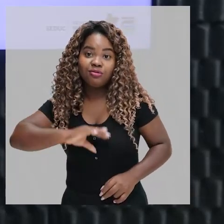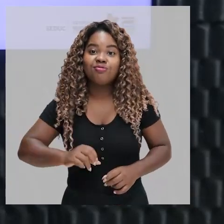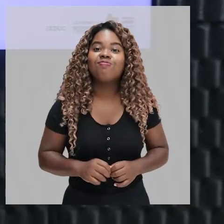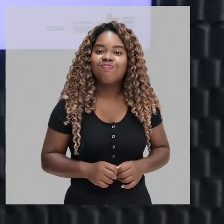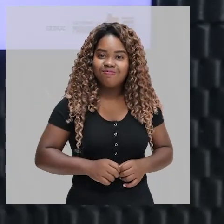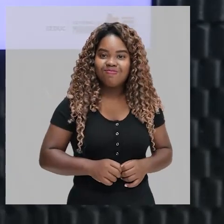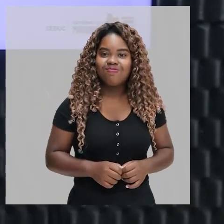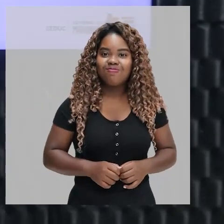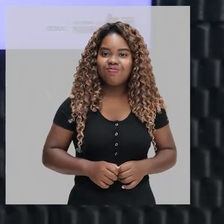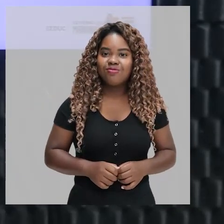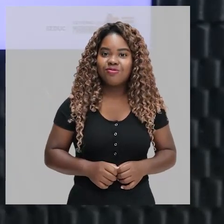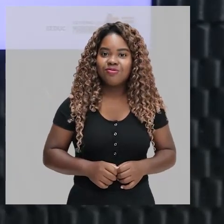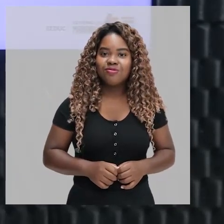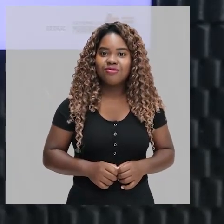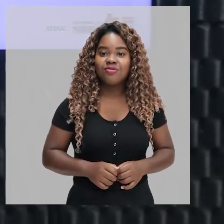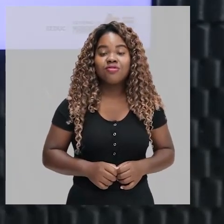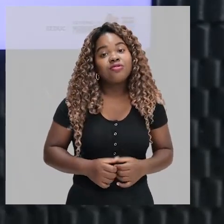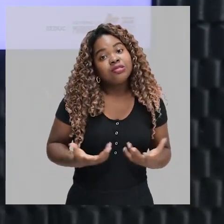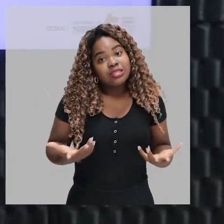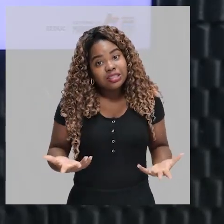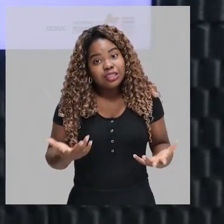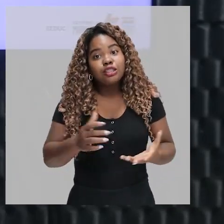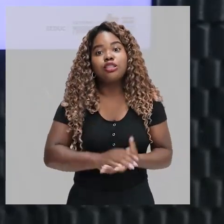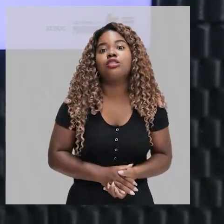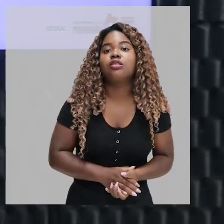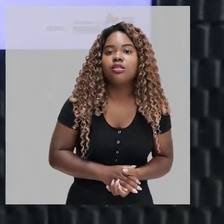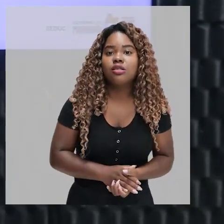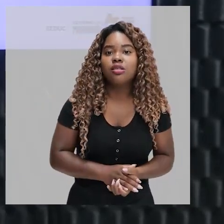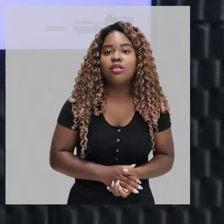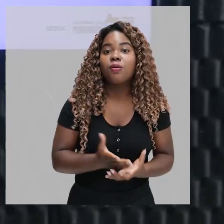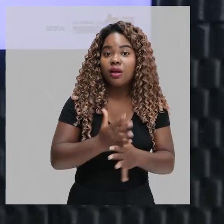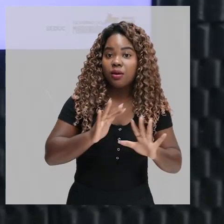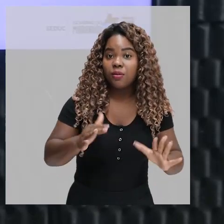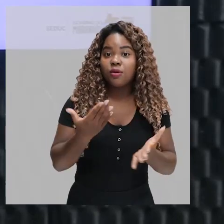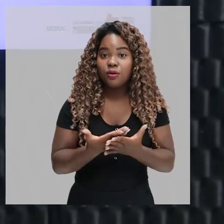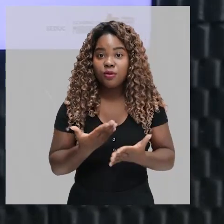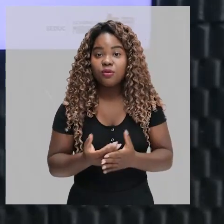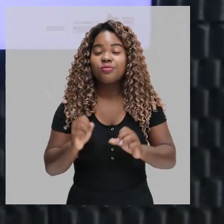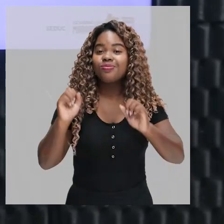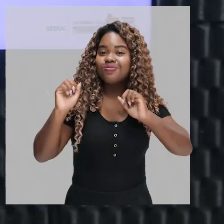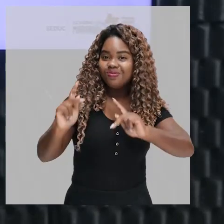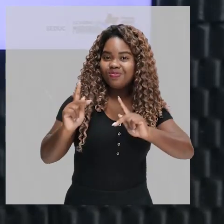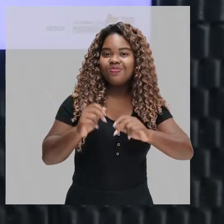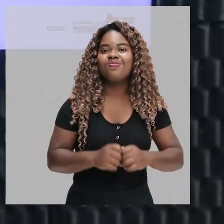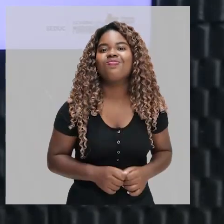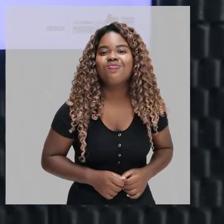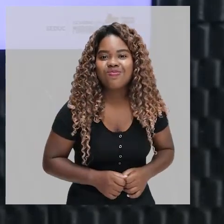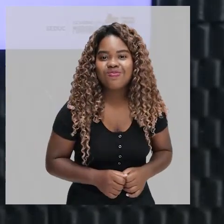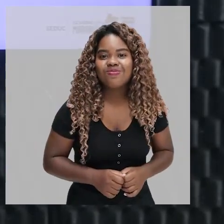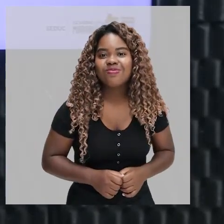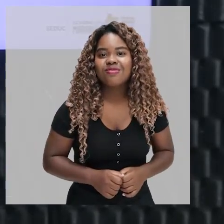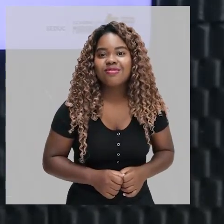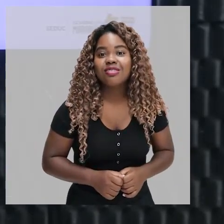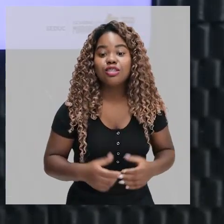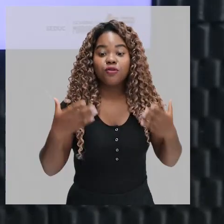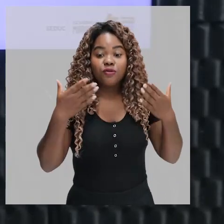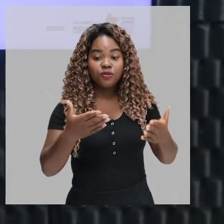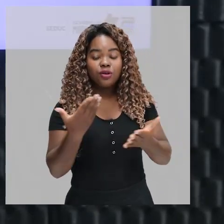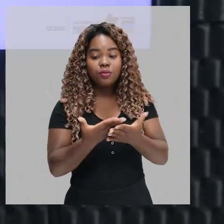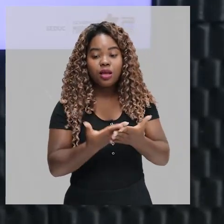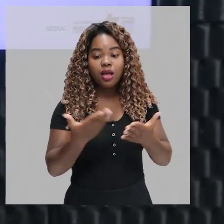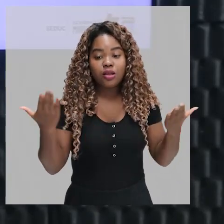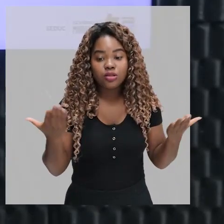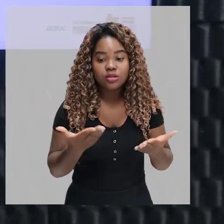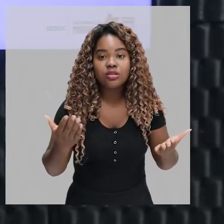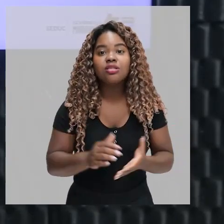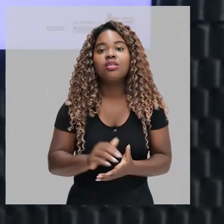mas alguma coisa acrescentar acho que não você vai ficar na expectativa das próximas aulas A tá o destaque para aula de hoje nós